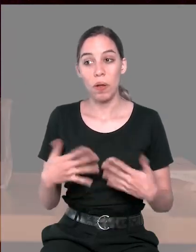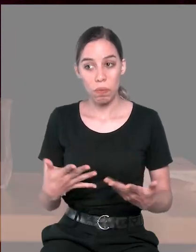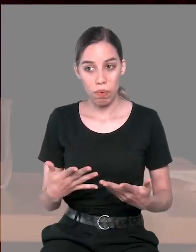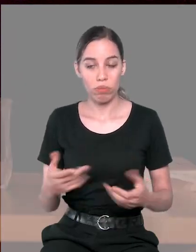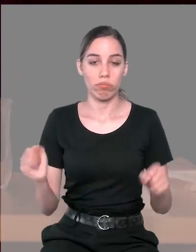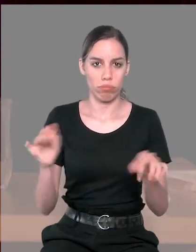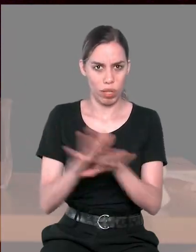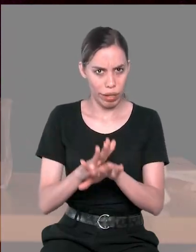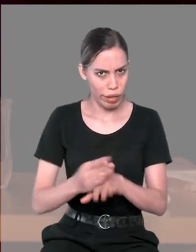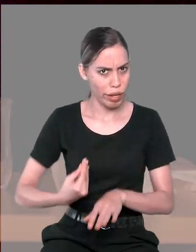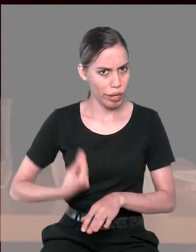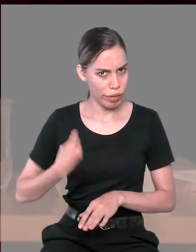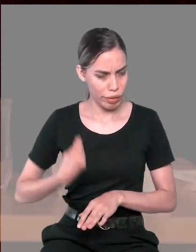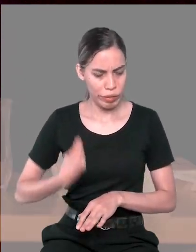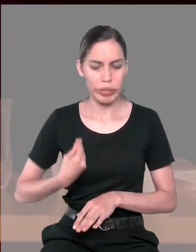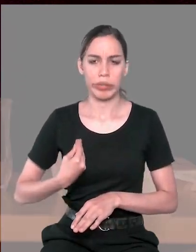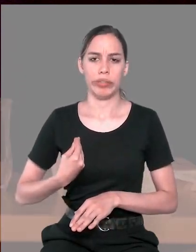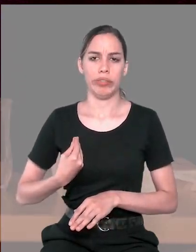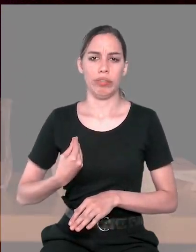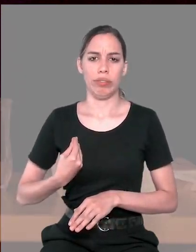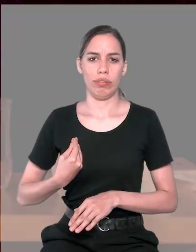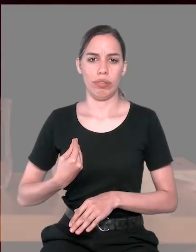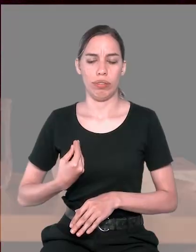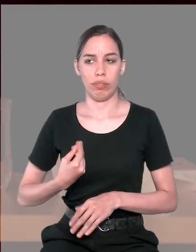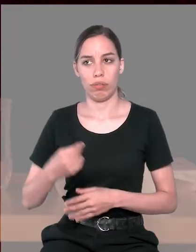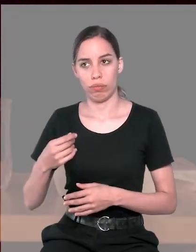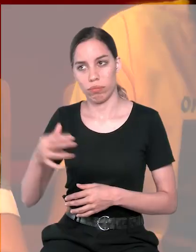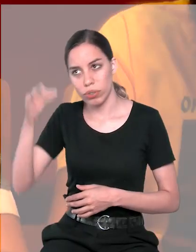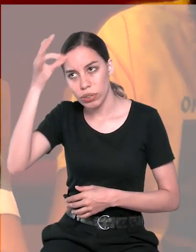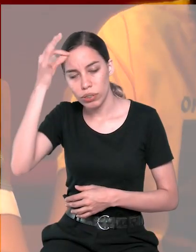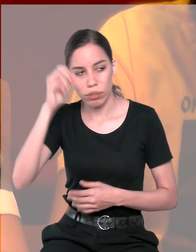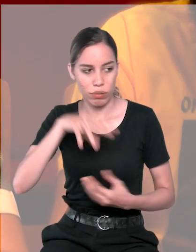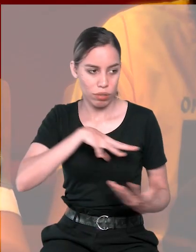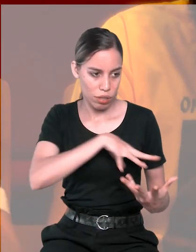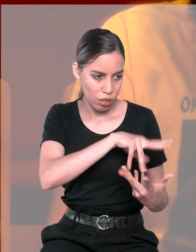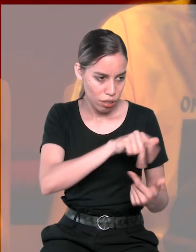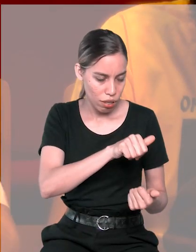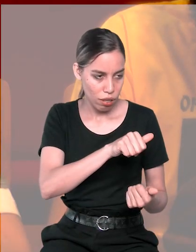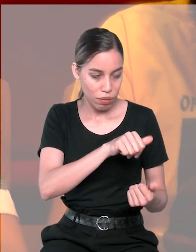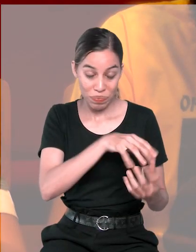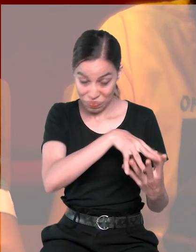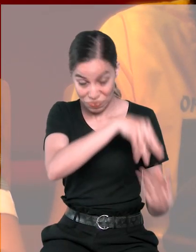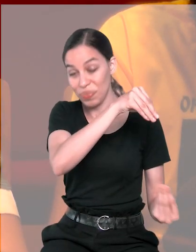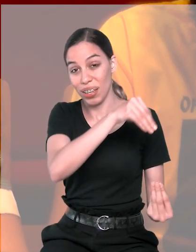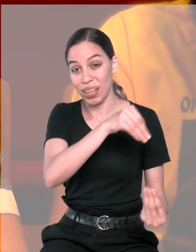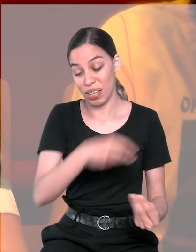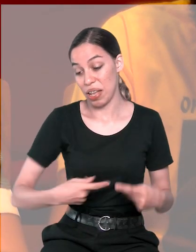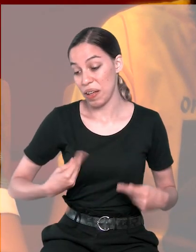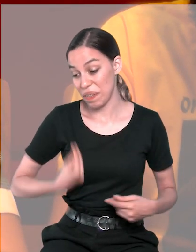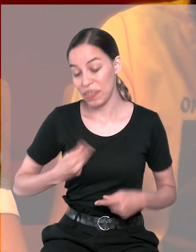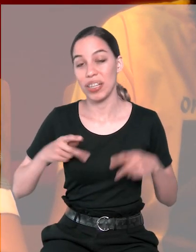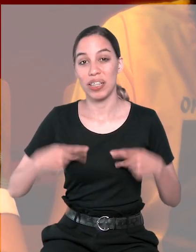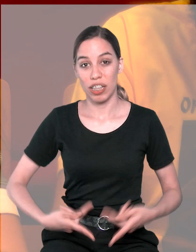Quanto a esgotar o que está contido em espírito, por oposição à alma ou pensamento, uma vida humana poderia, sem exagero, ser